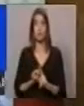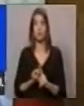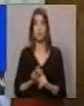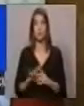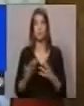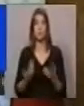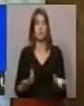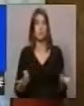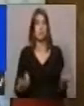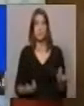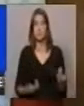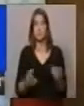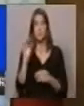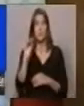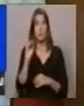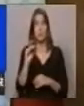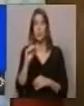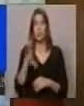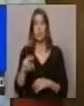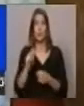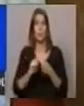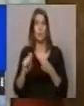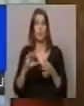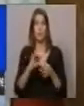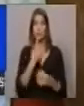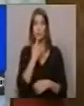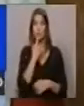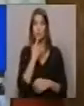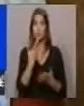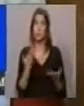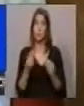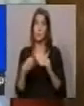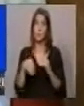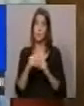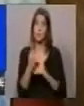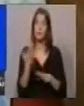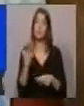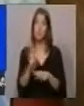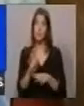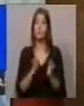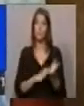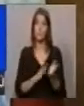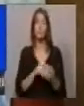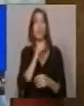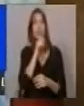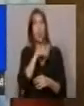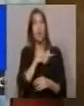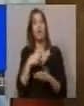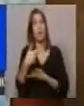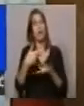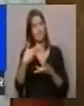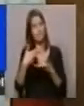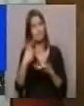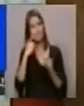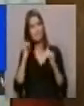que nenhum banco paga em termos de juros, é mais um elemento e uma demonstração de que é possível renegociar e,